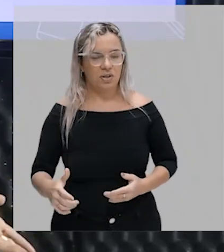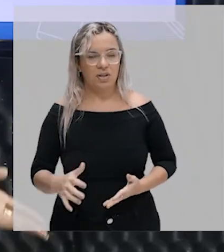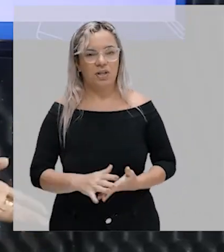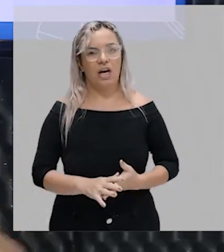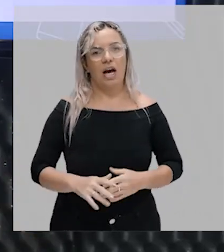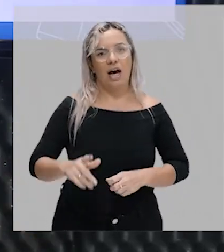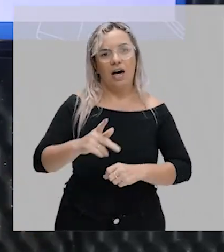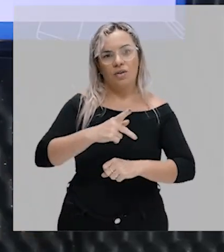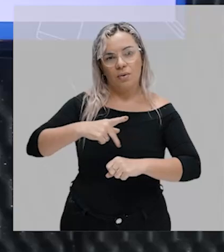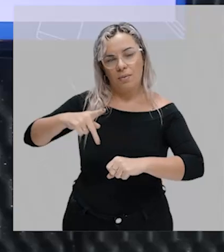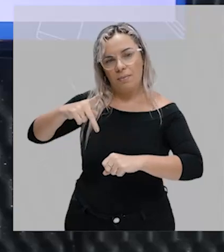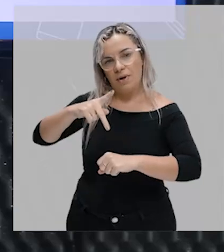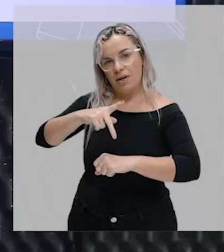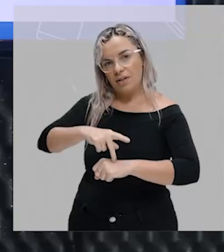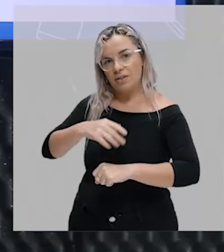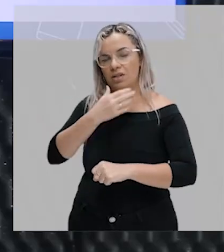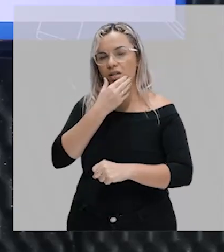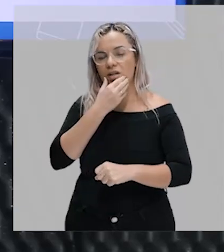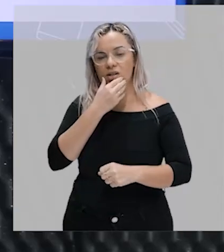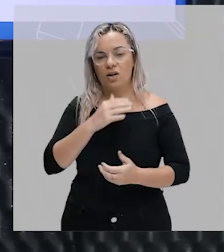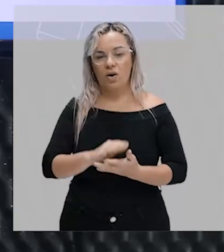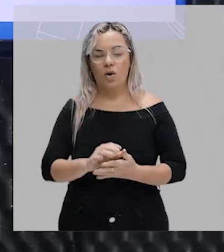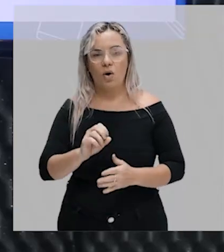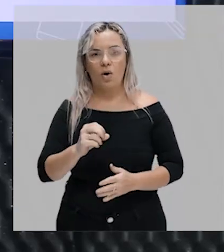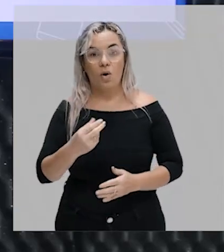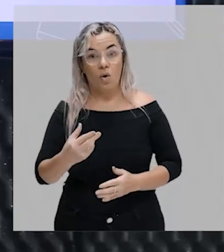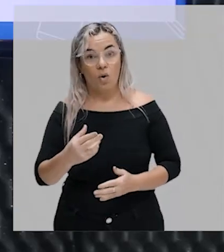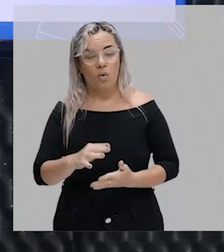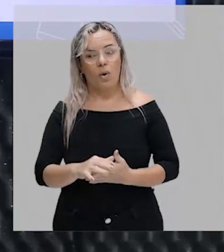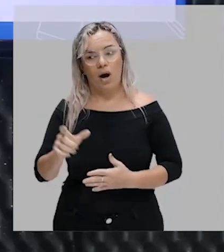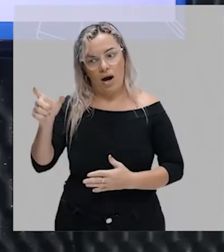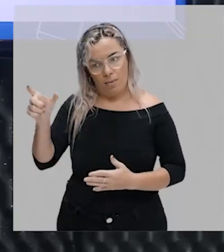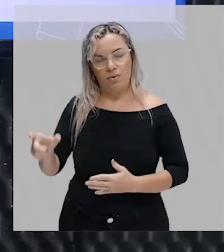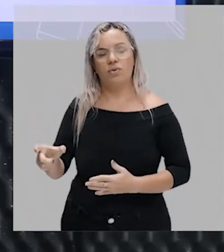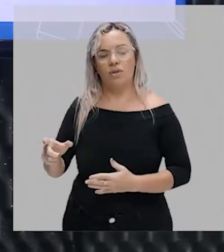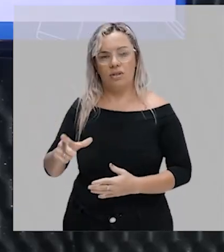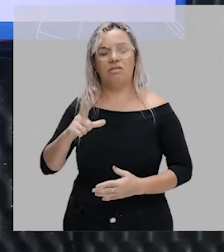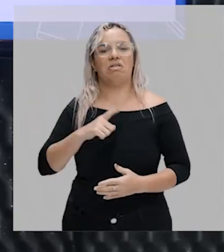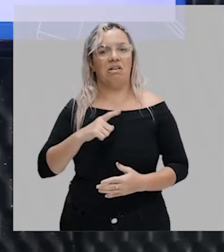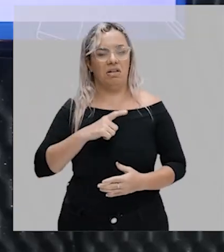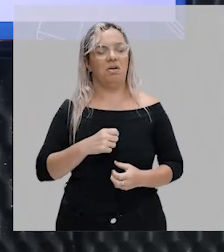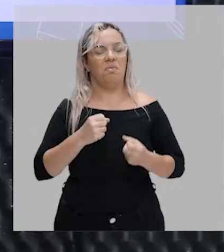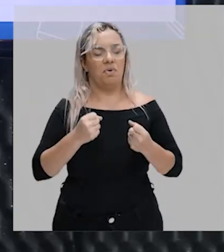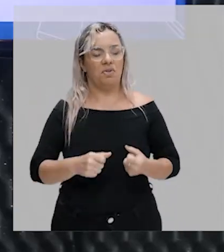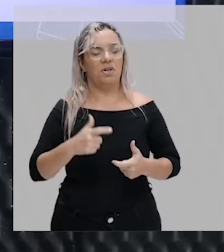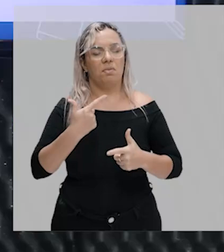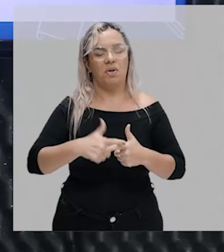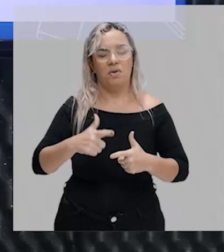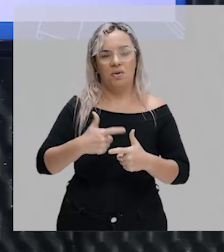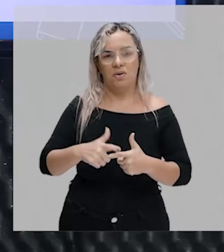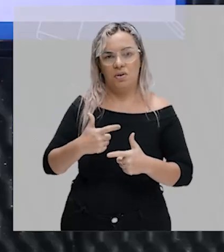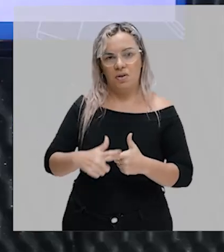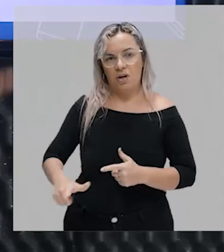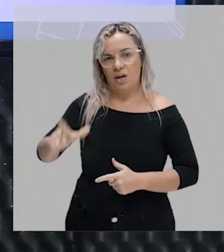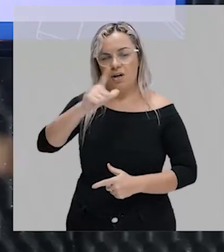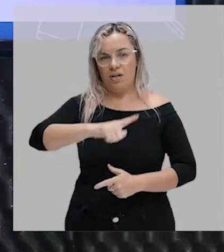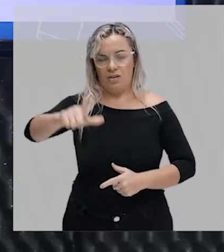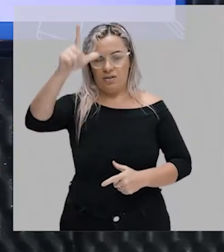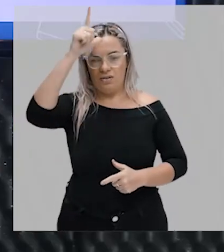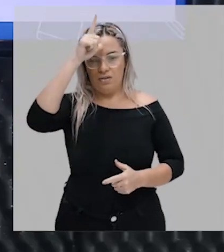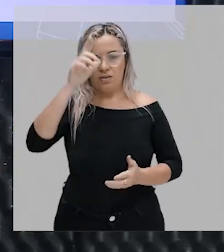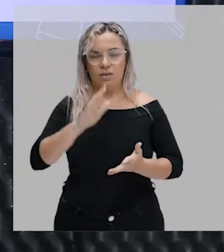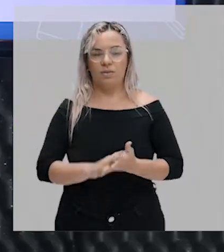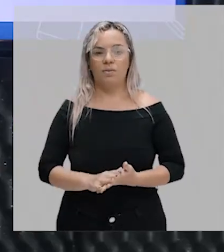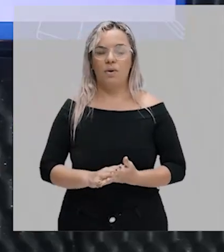alemão. Entenderam? Então, quando nós desembarcamos numa terra diferente, da língua diferente da nossa, nós teremos